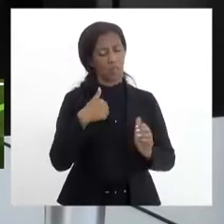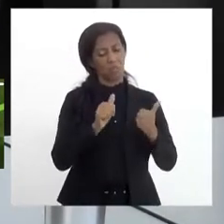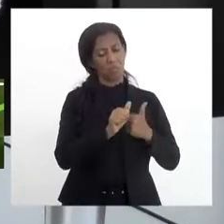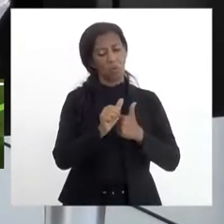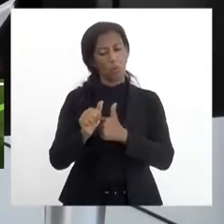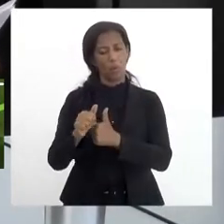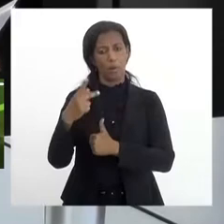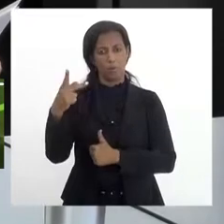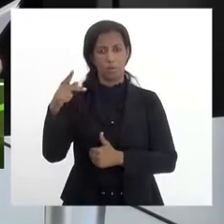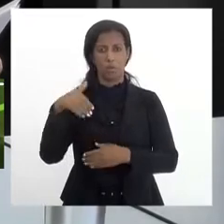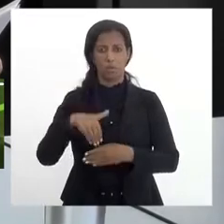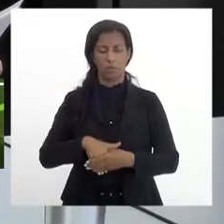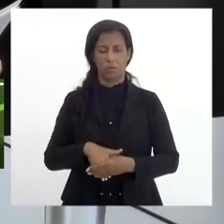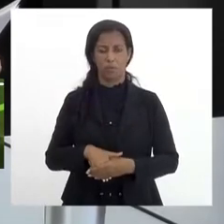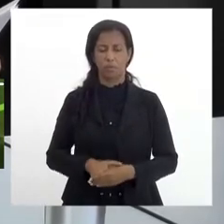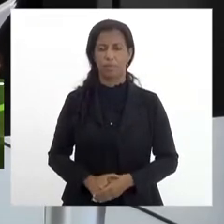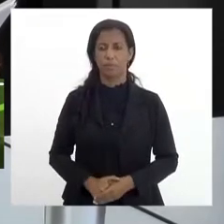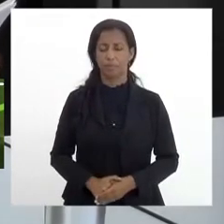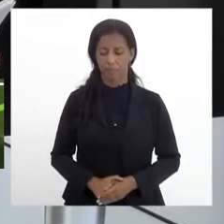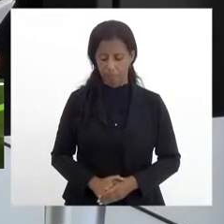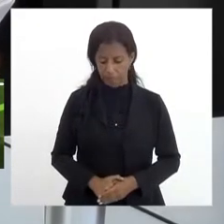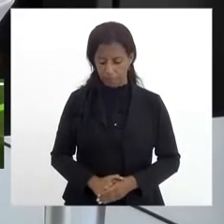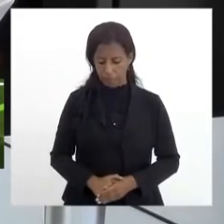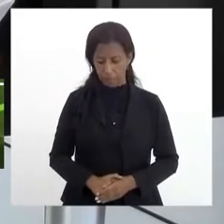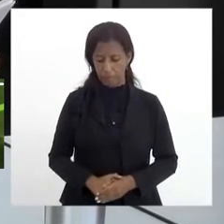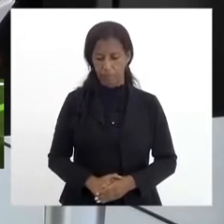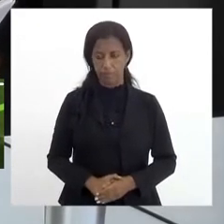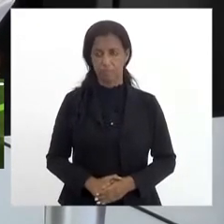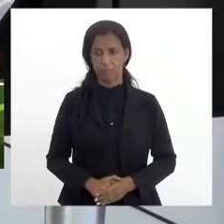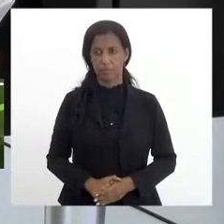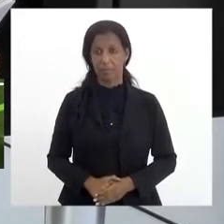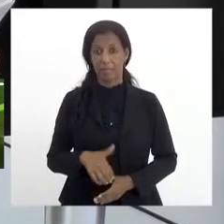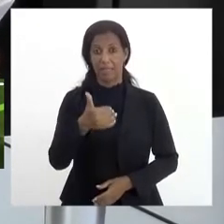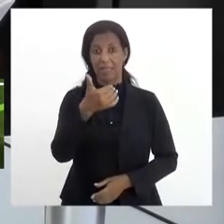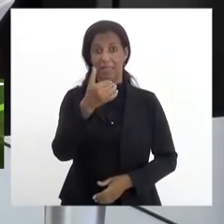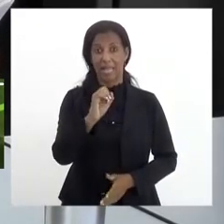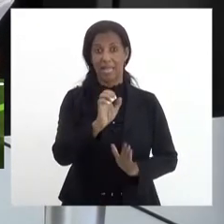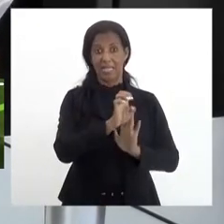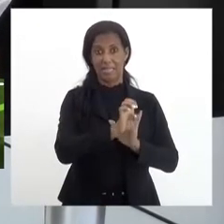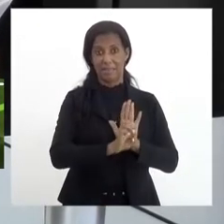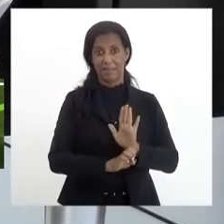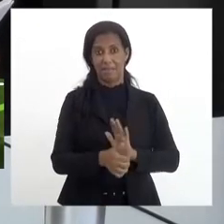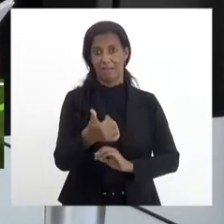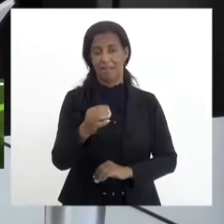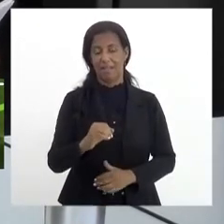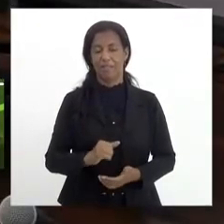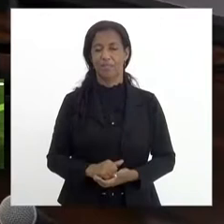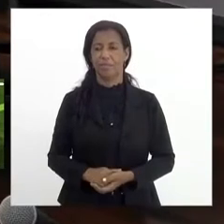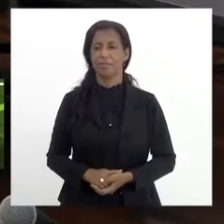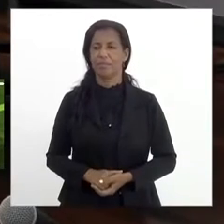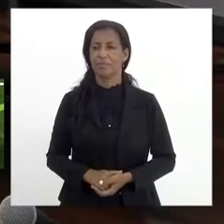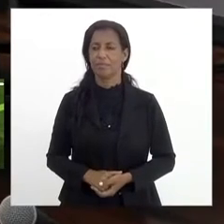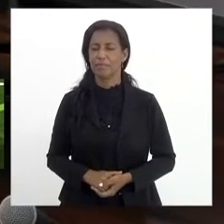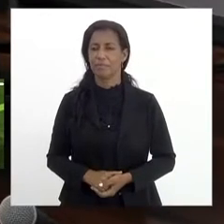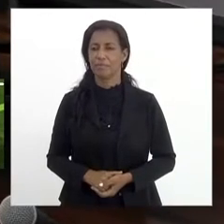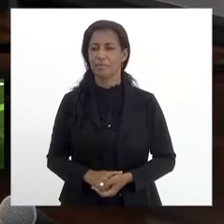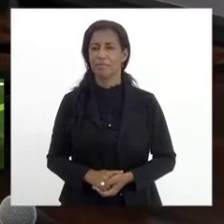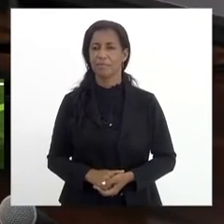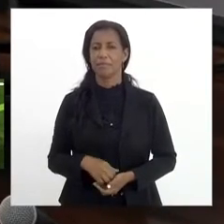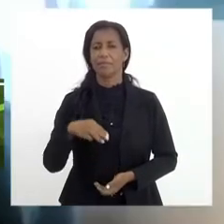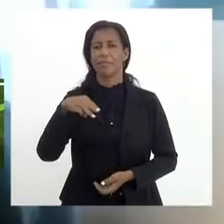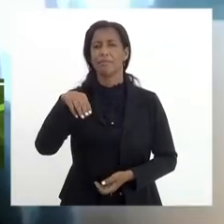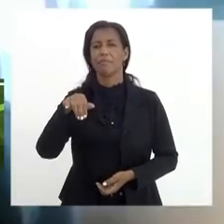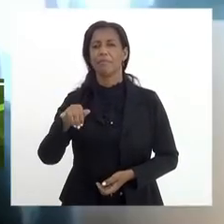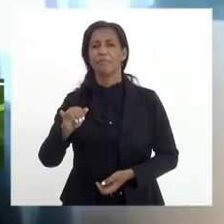seu voto. Obrigado. Uma pergunta rapidinha. Das sete, não, das dez emendas, desculpe. Deputado. Uma pergunta